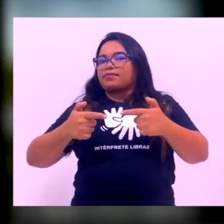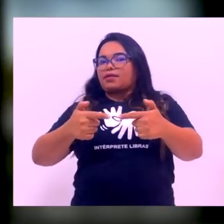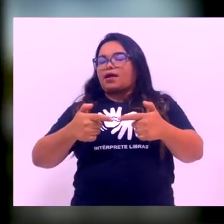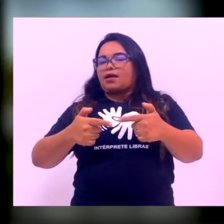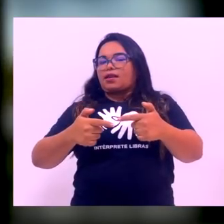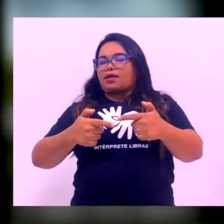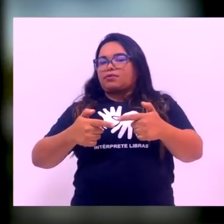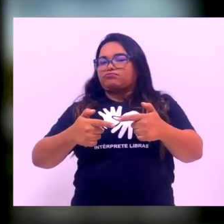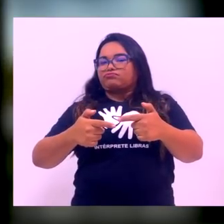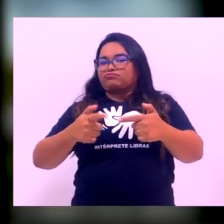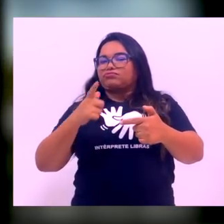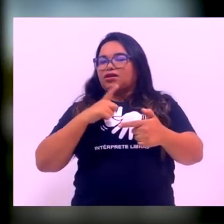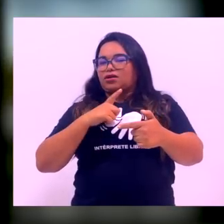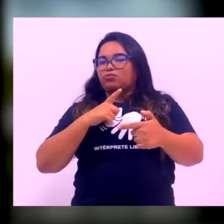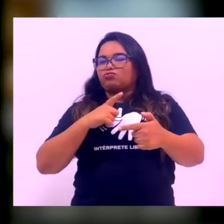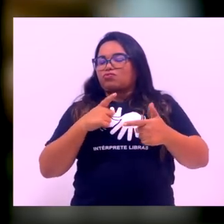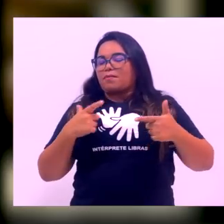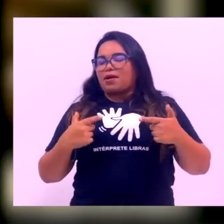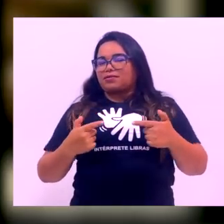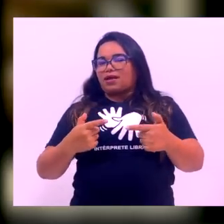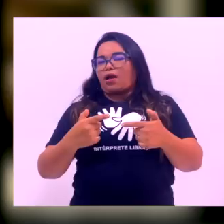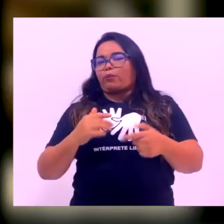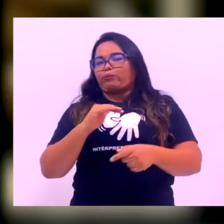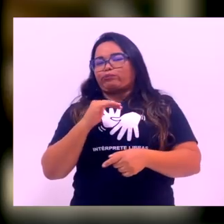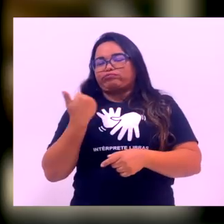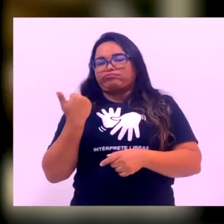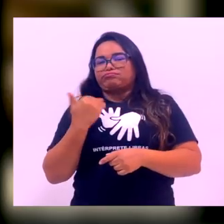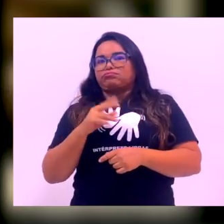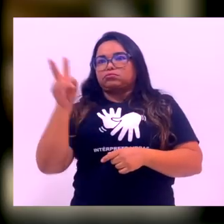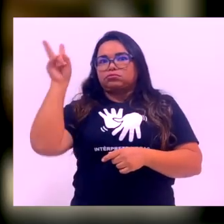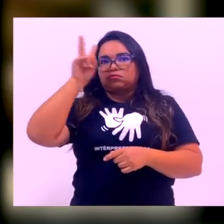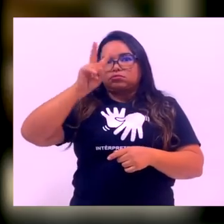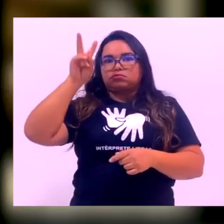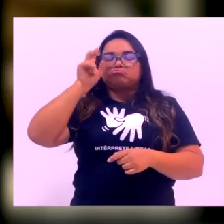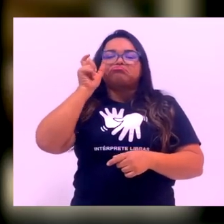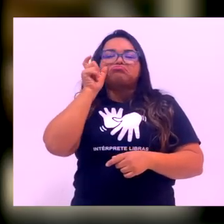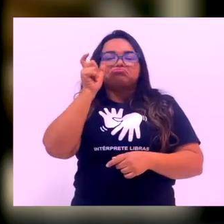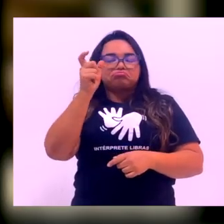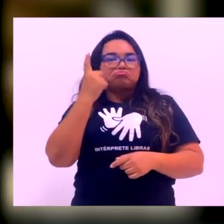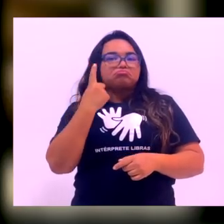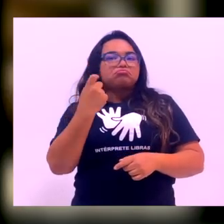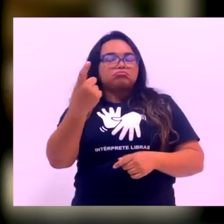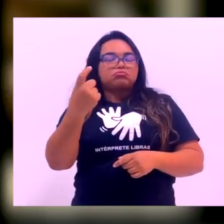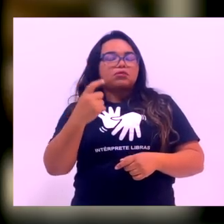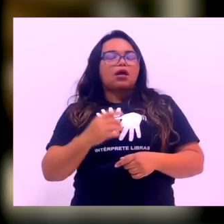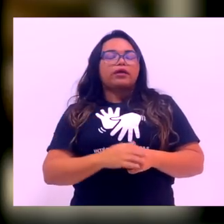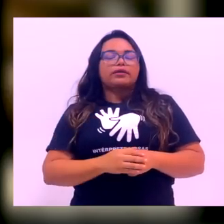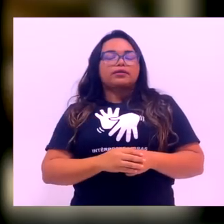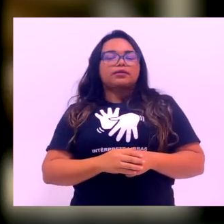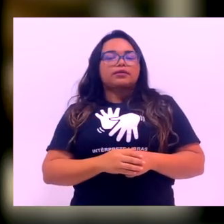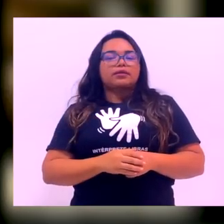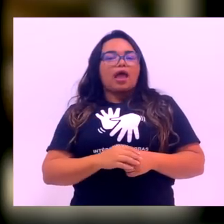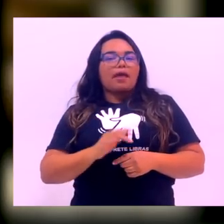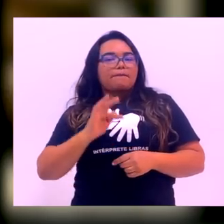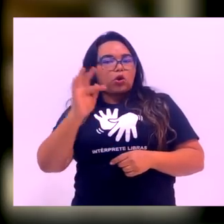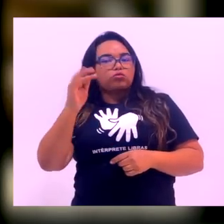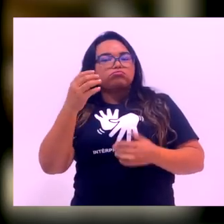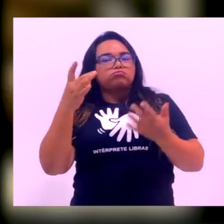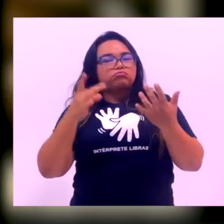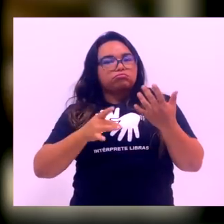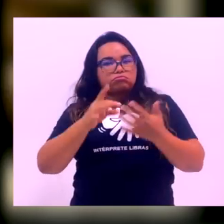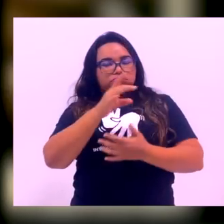sua destruição. É uma história interessante. Nós vamos falar sobre isso em mais detalhes